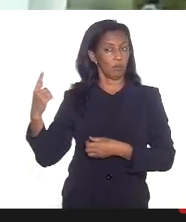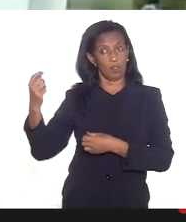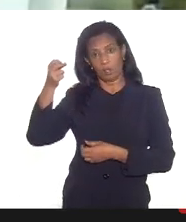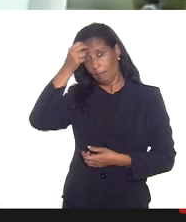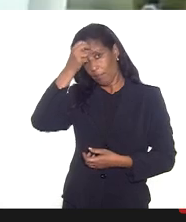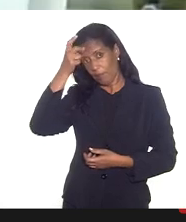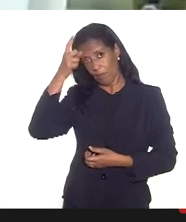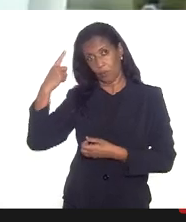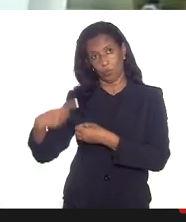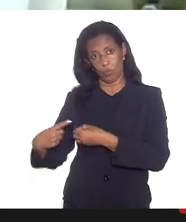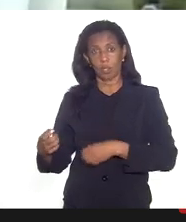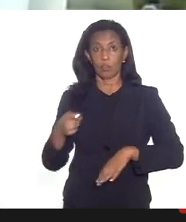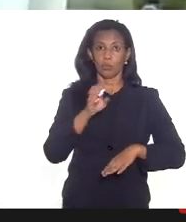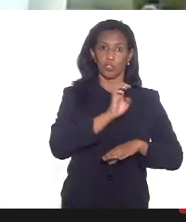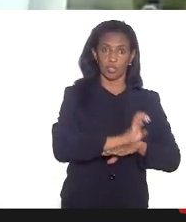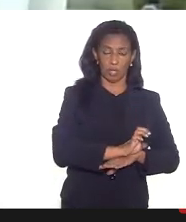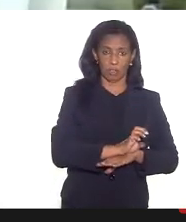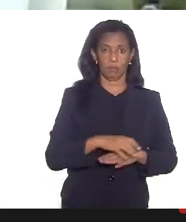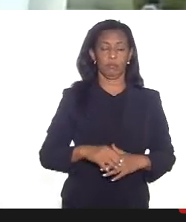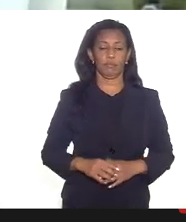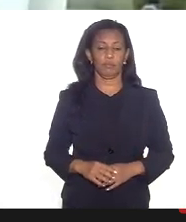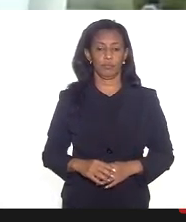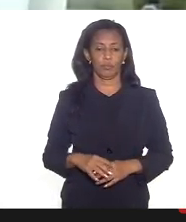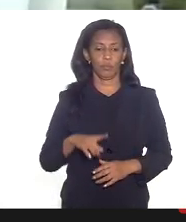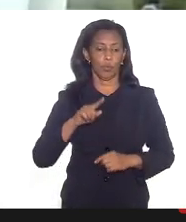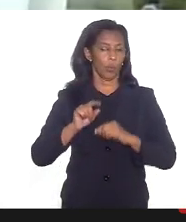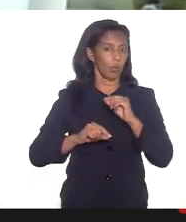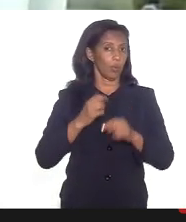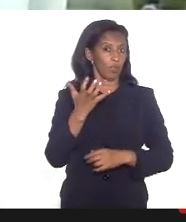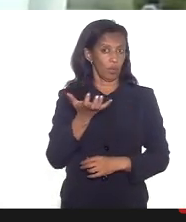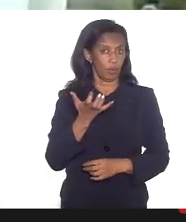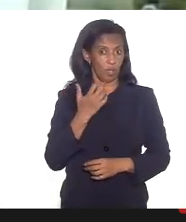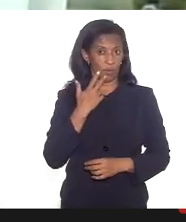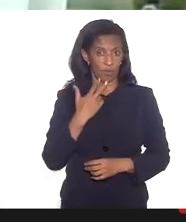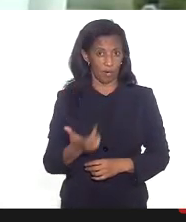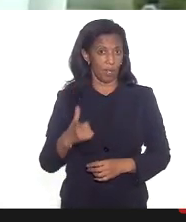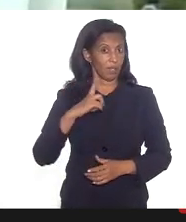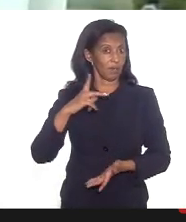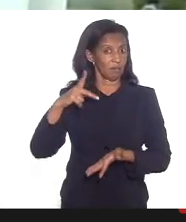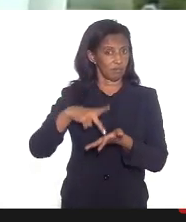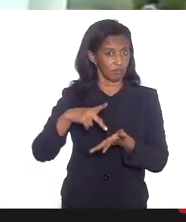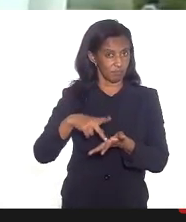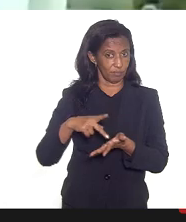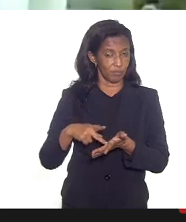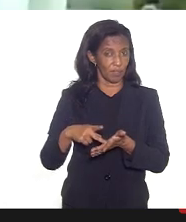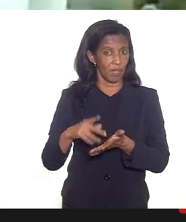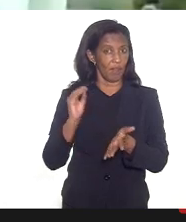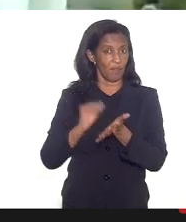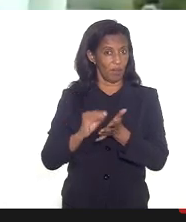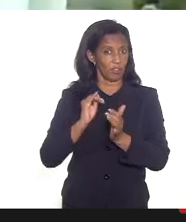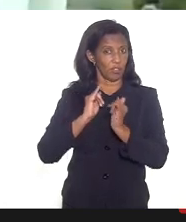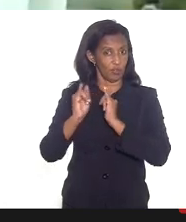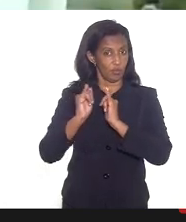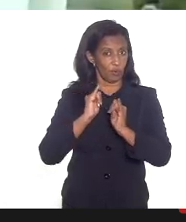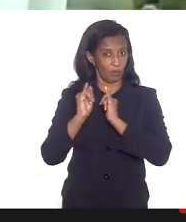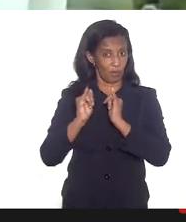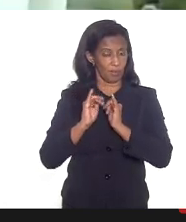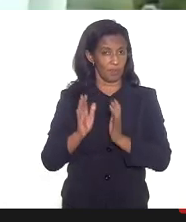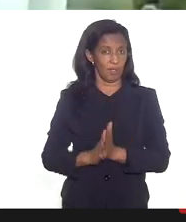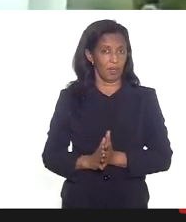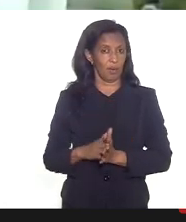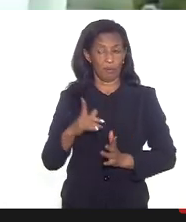a debilitado é o que eu quero dizer você que a espada um descompasso mais firme